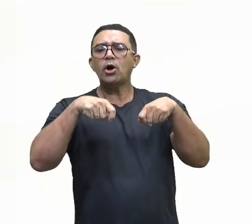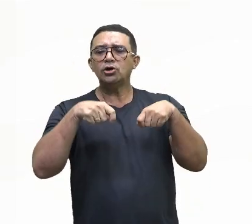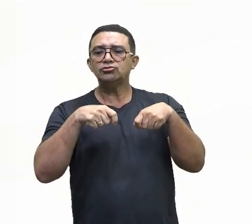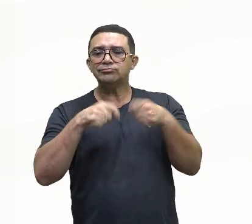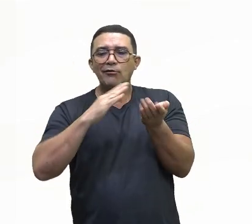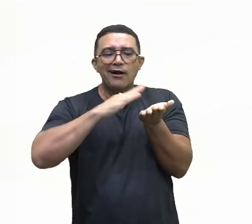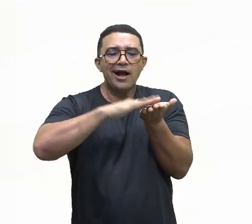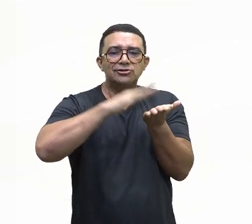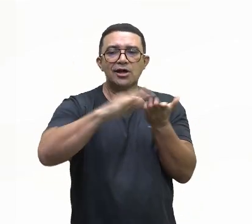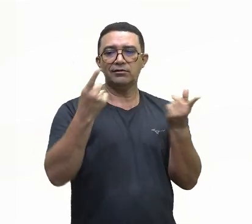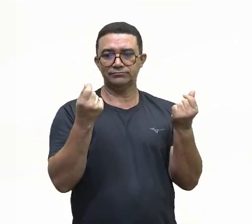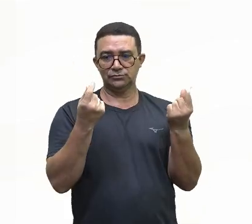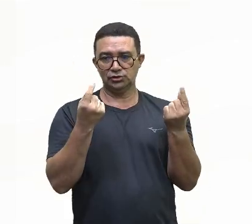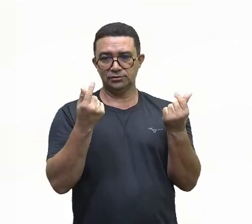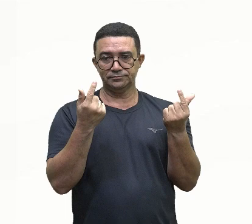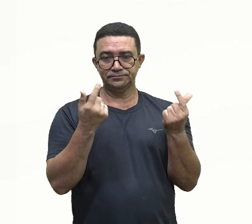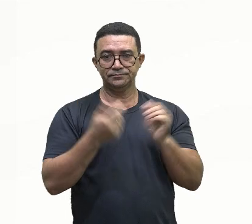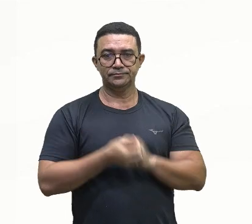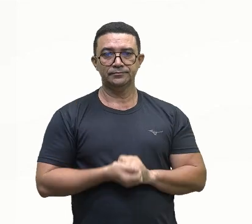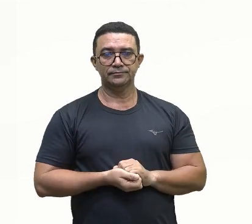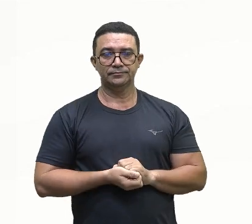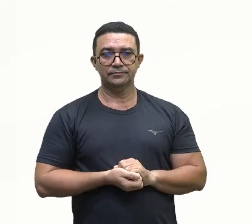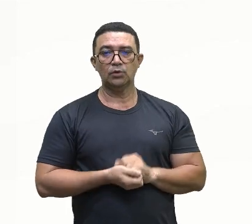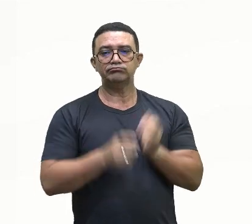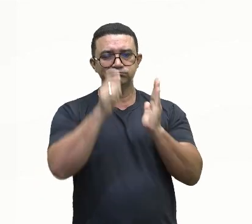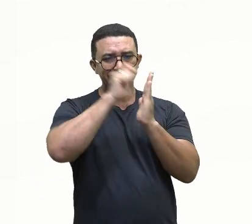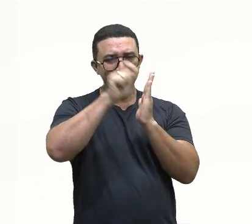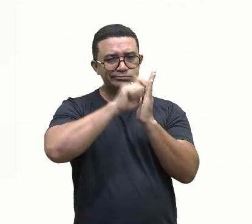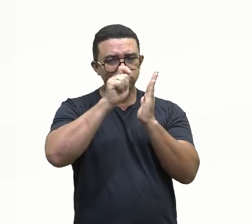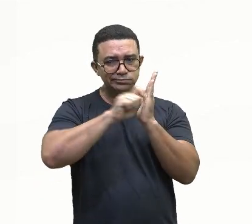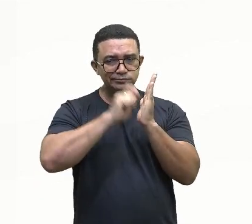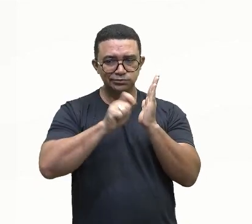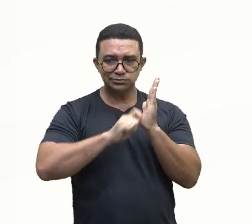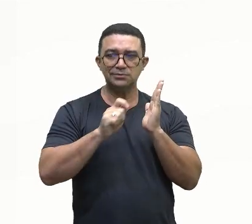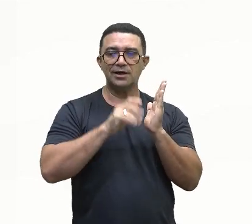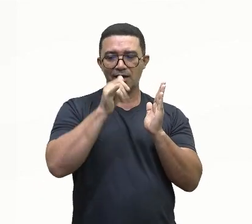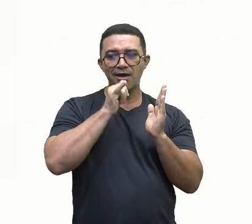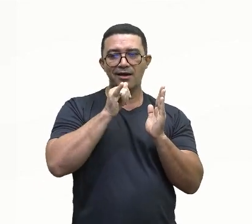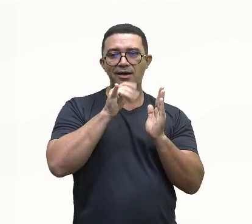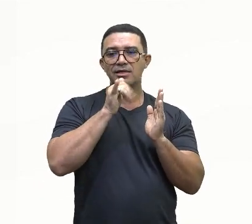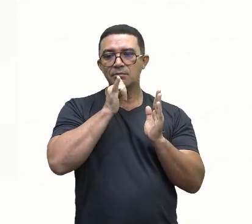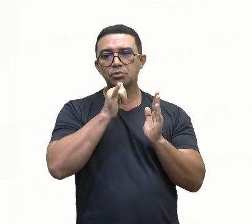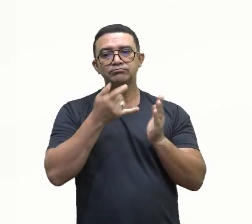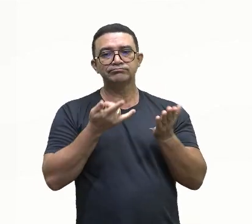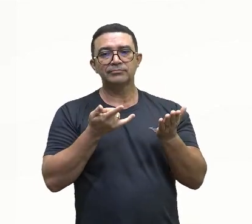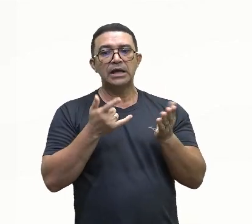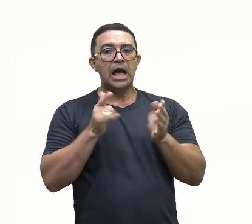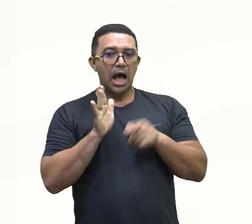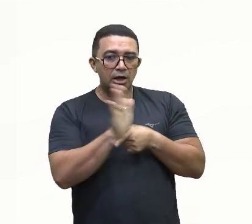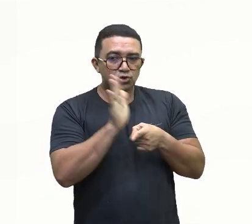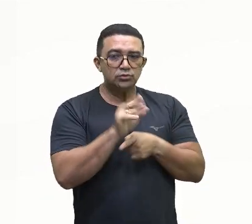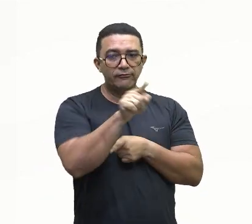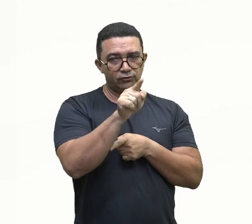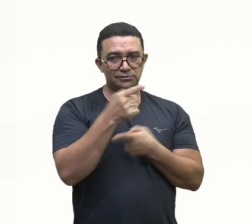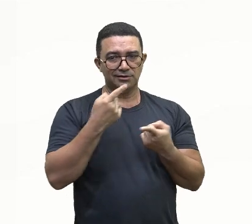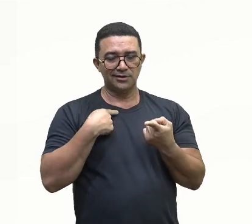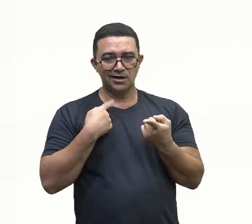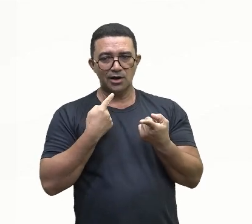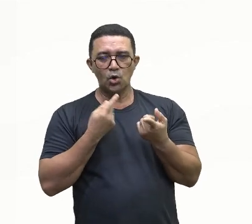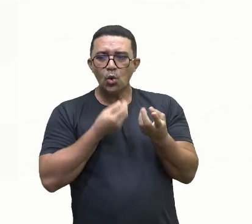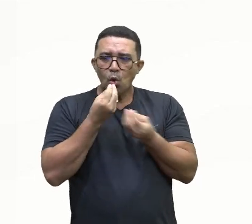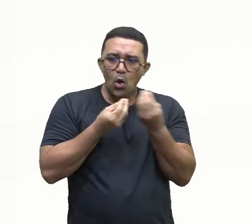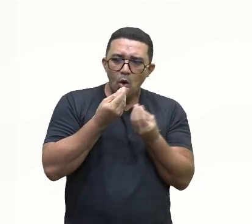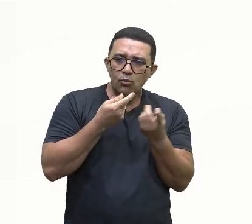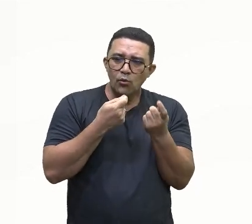Então, anotar esses gastos ajuda você a saber quanto que você vai poder gastar. No final